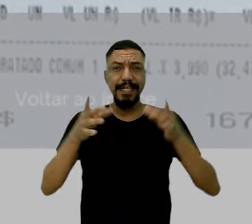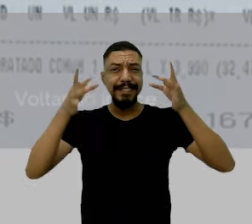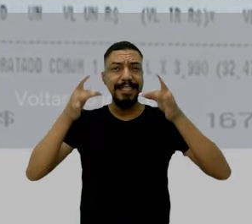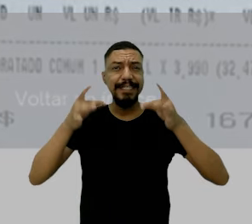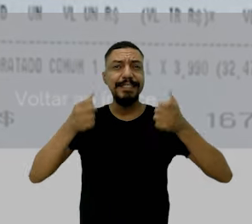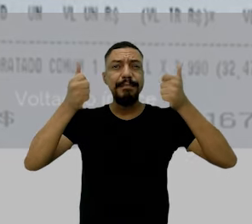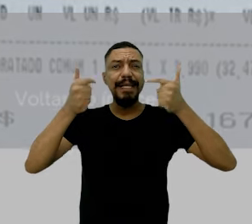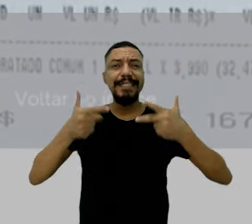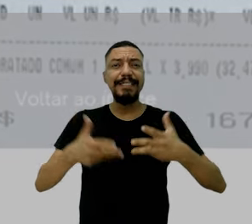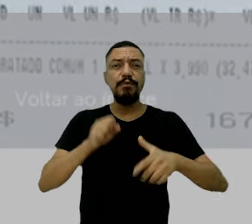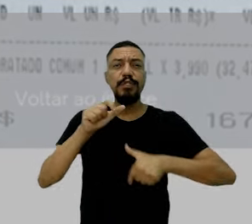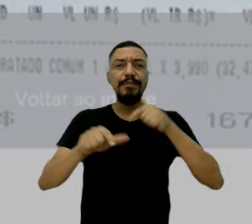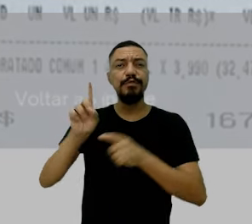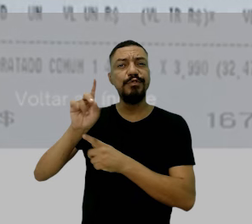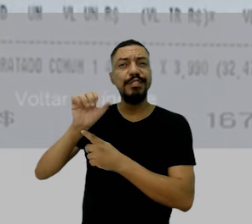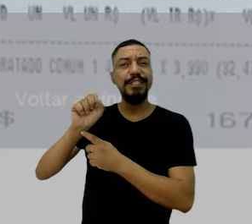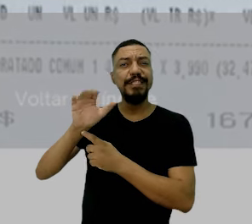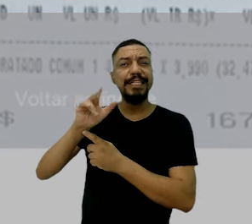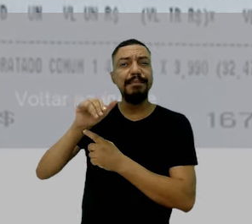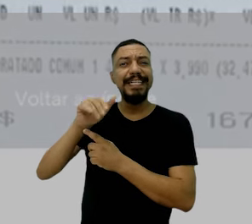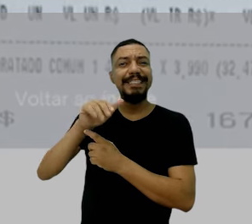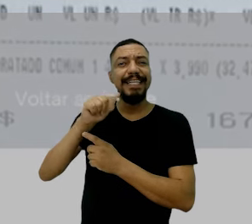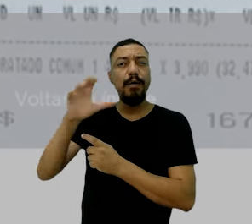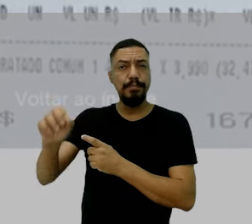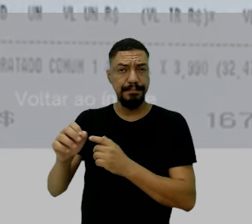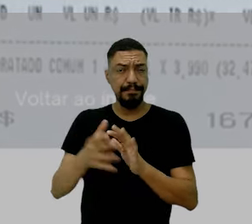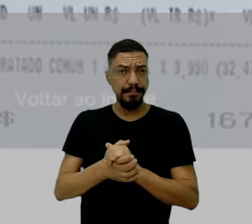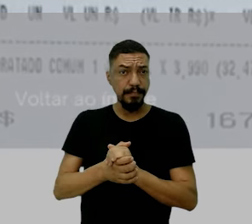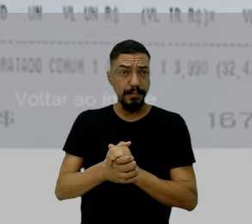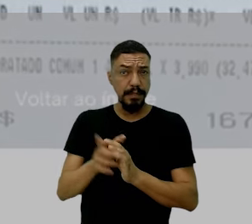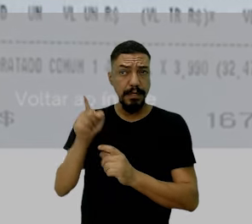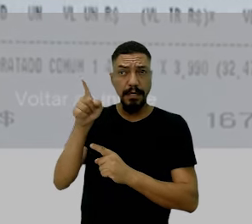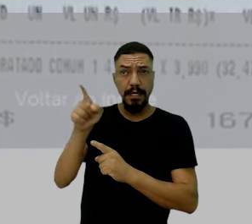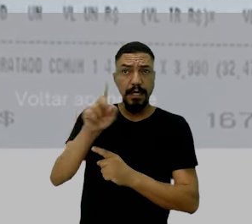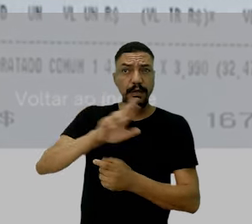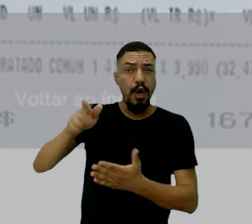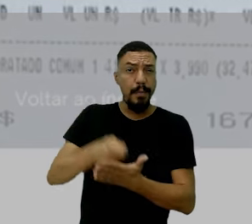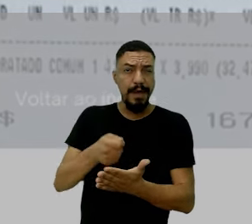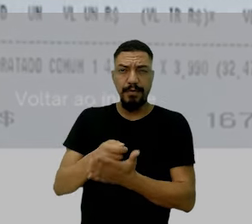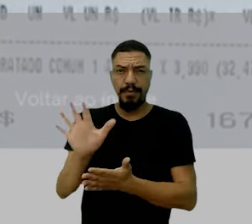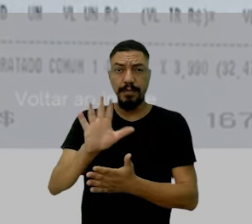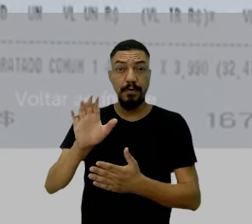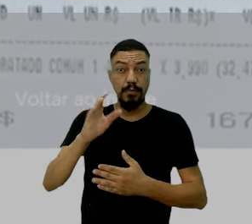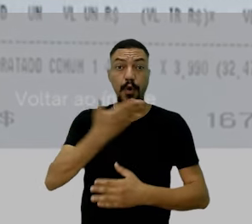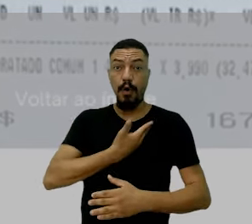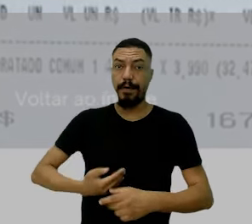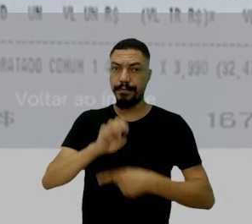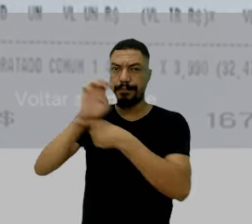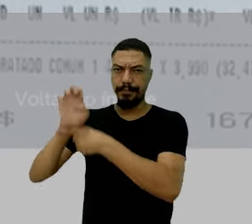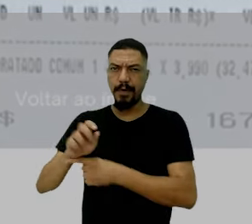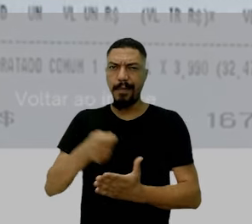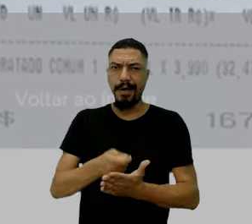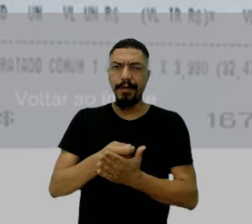ó, discriminação dos serviços. Sempre é legal, não é obrigatório. Nos do Estado